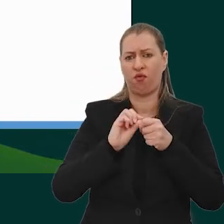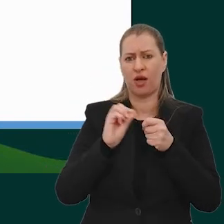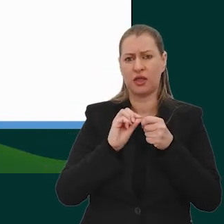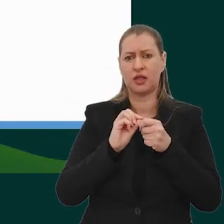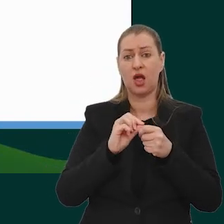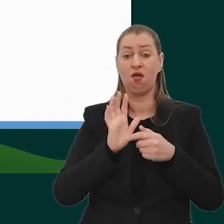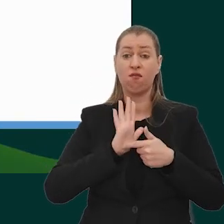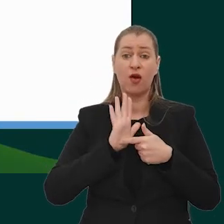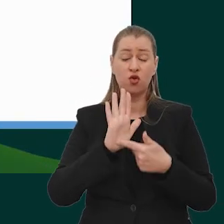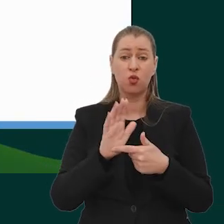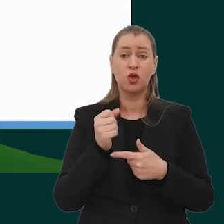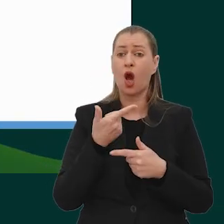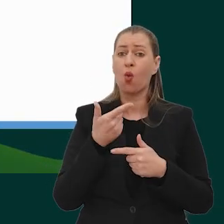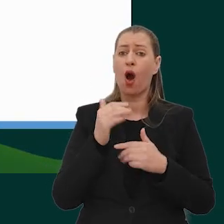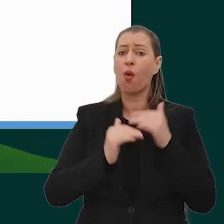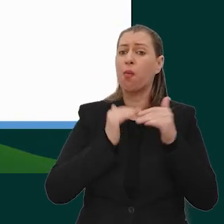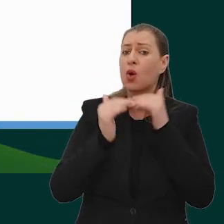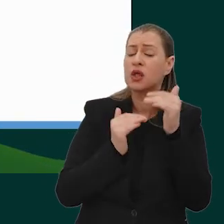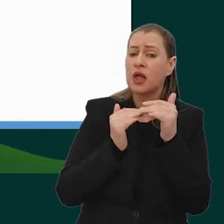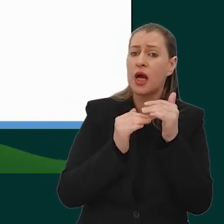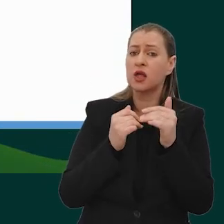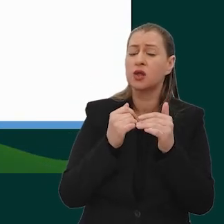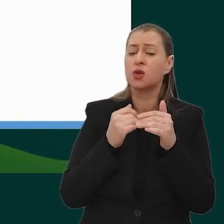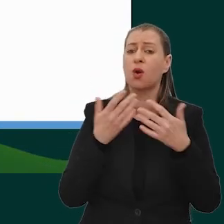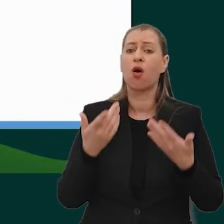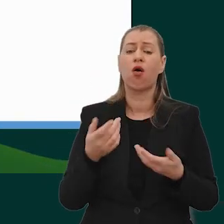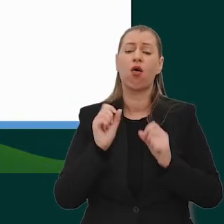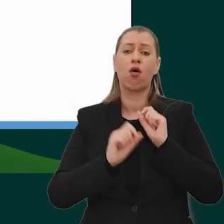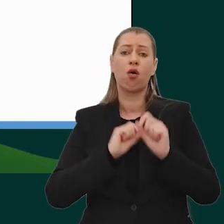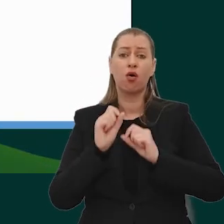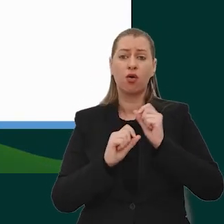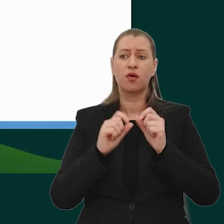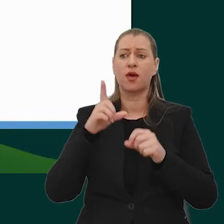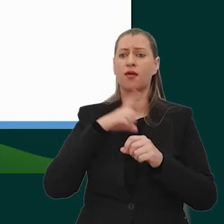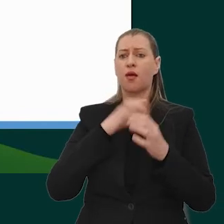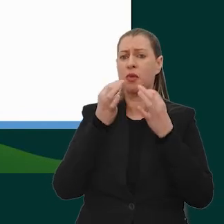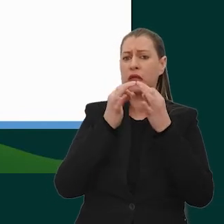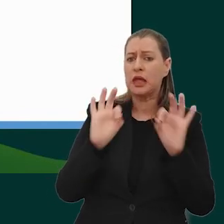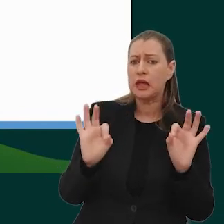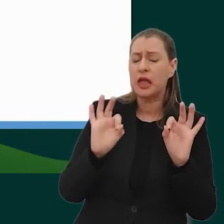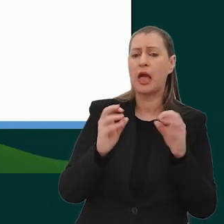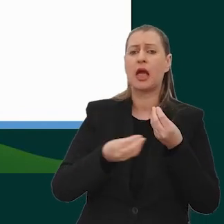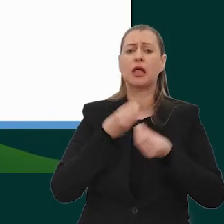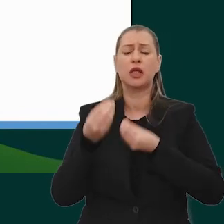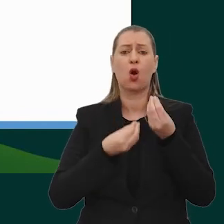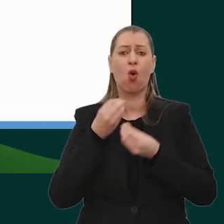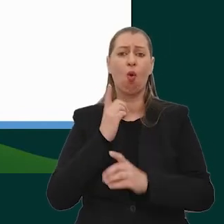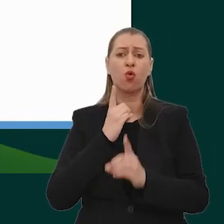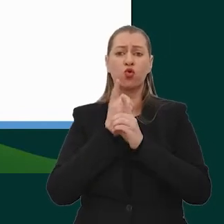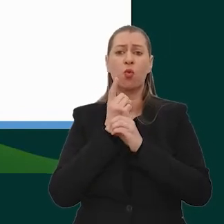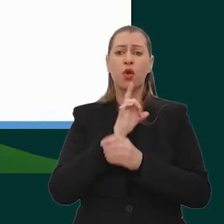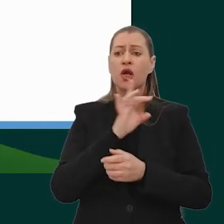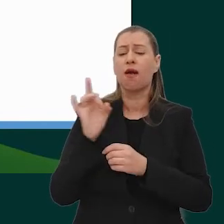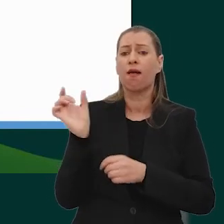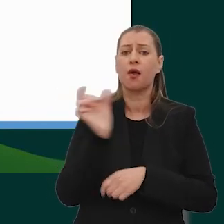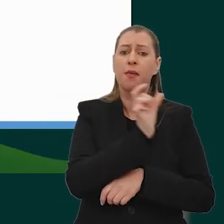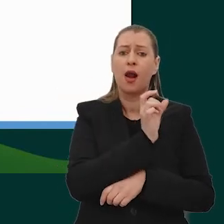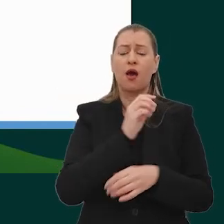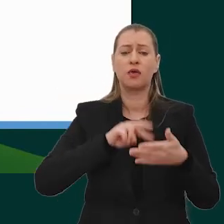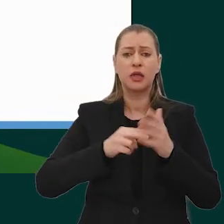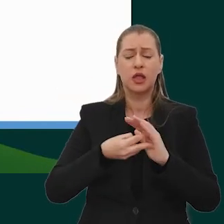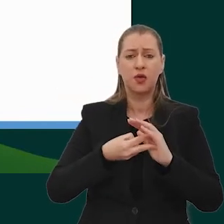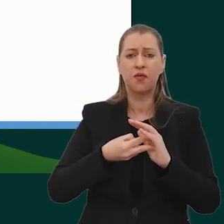Ele vai te mostrar quais os processos de partir uma sentença, como identificar o que cada uma das palavras